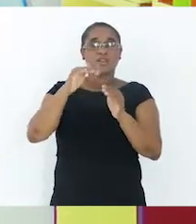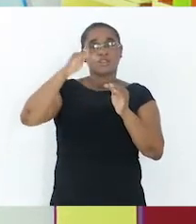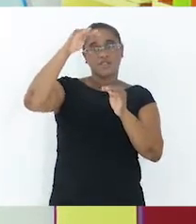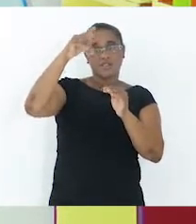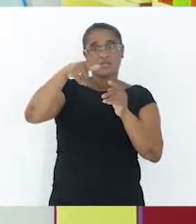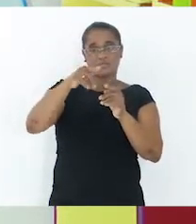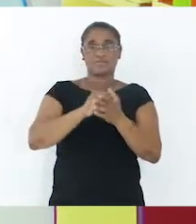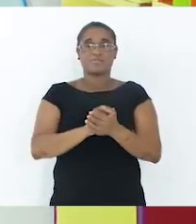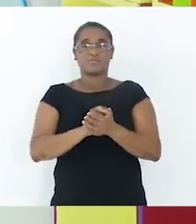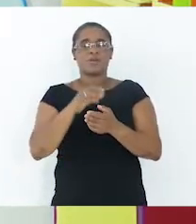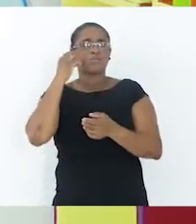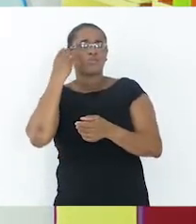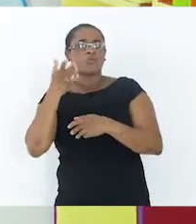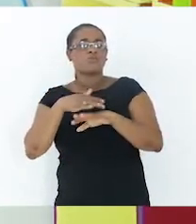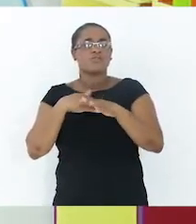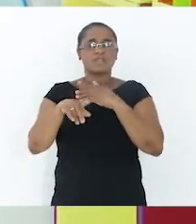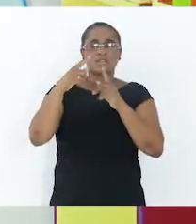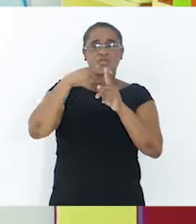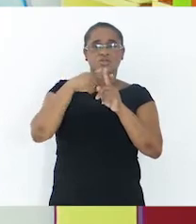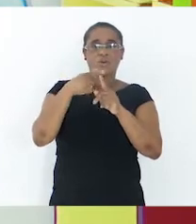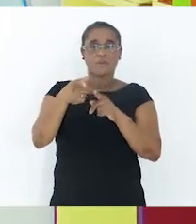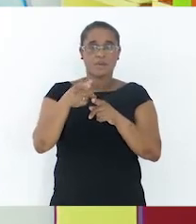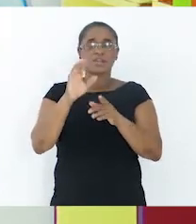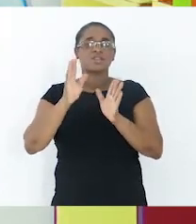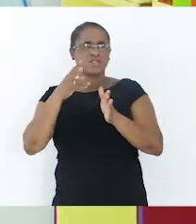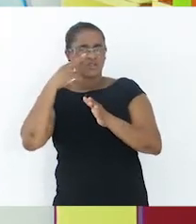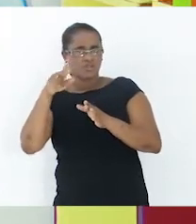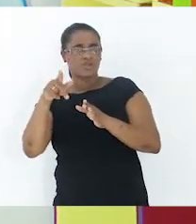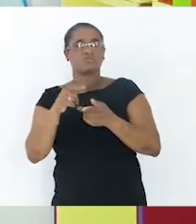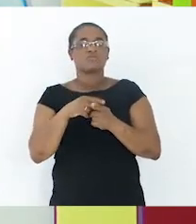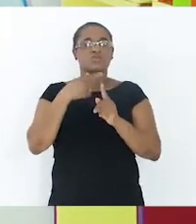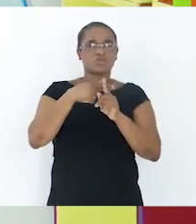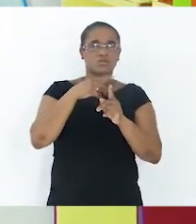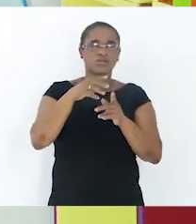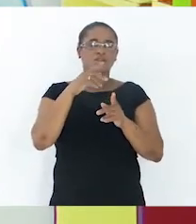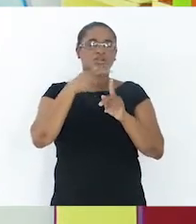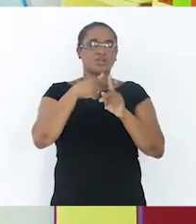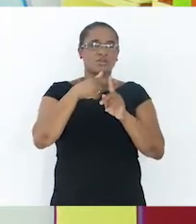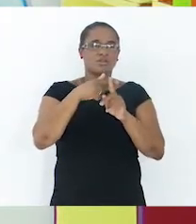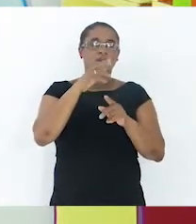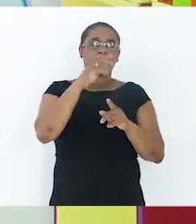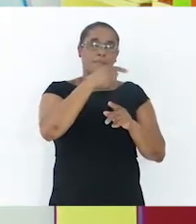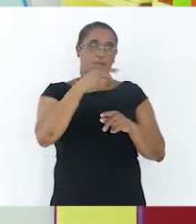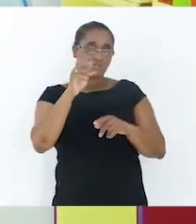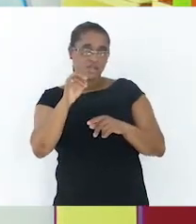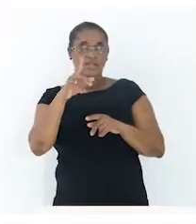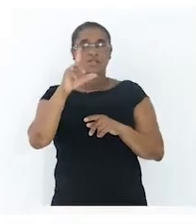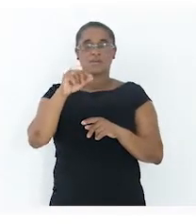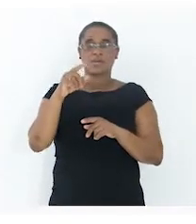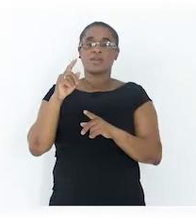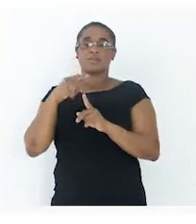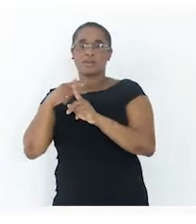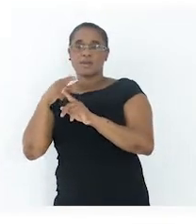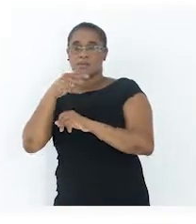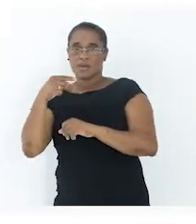numeradores. Como fazer essa soma? Nós já vimos, somamos o menos 3 e o menos 5. Menos